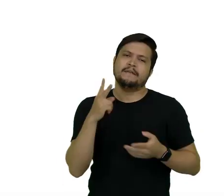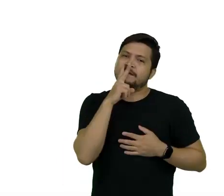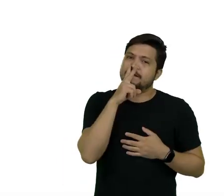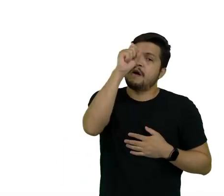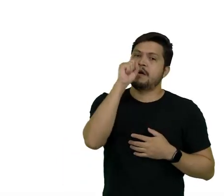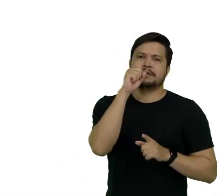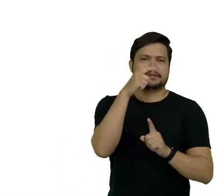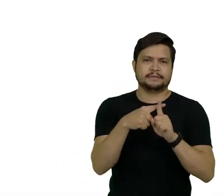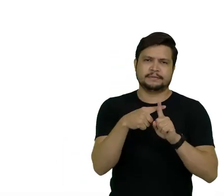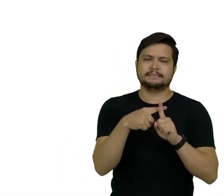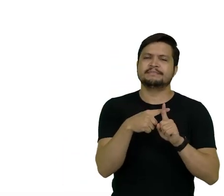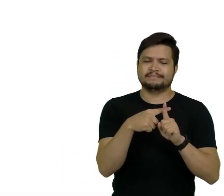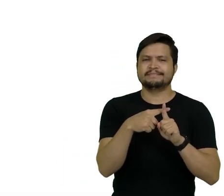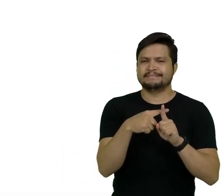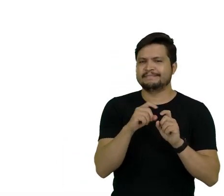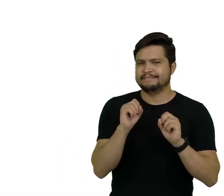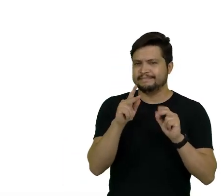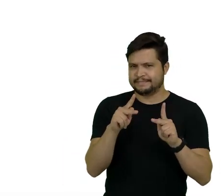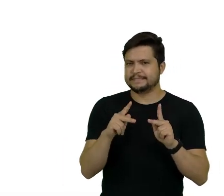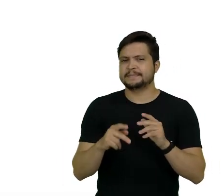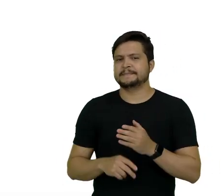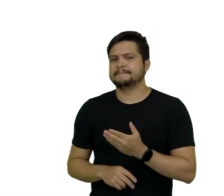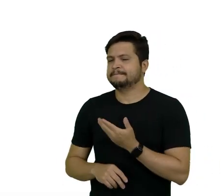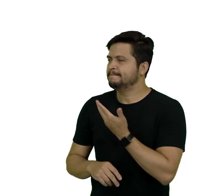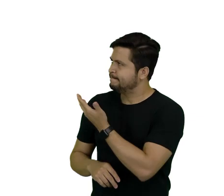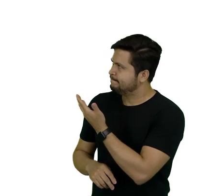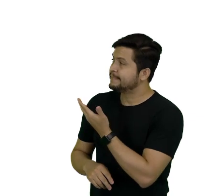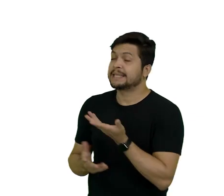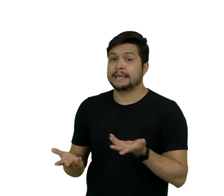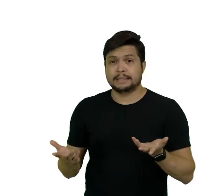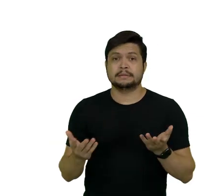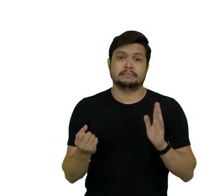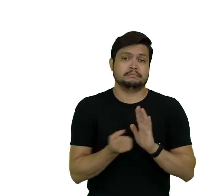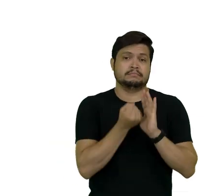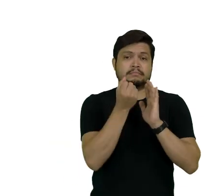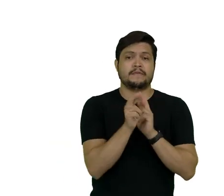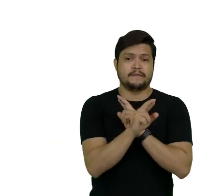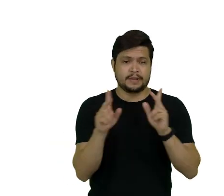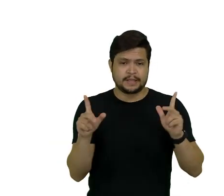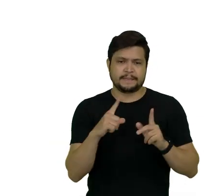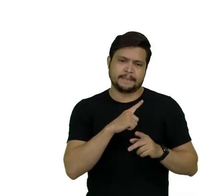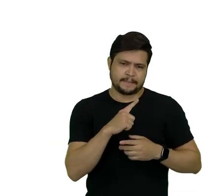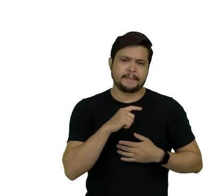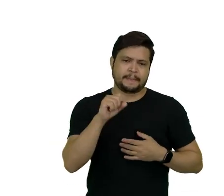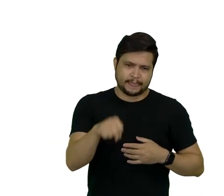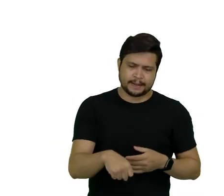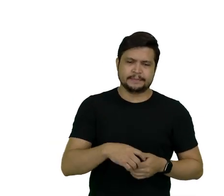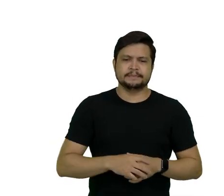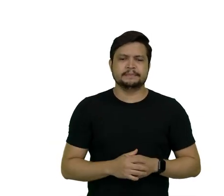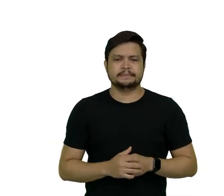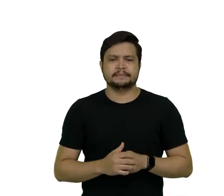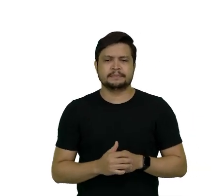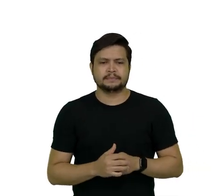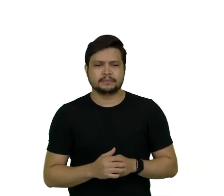o nosso ponto forte. Não é o nosso ponto fraco, é o nosso ponto forte. É onde nós nos